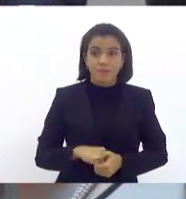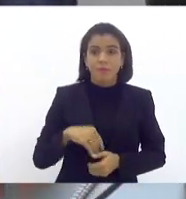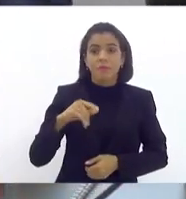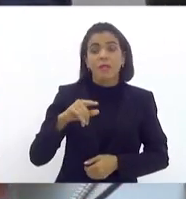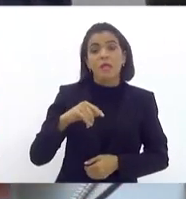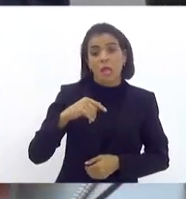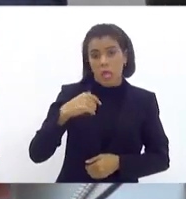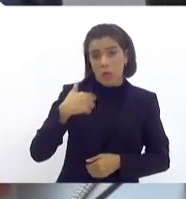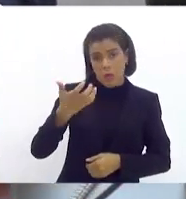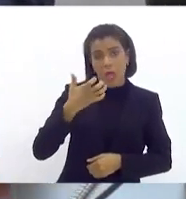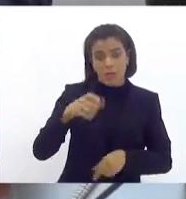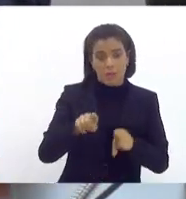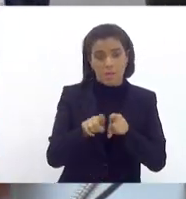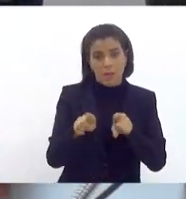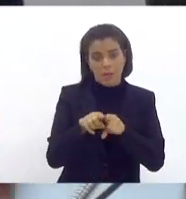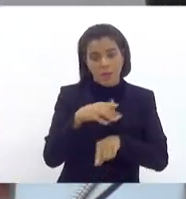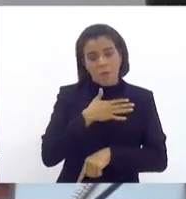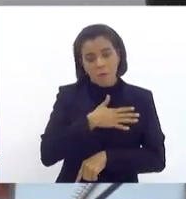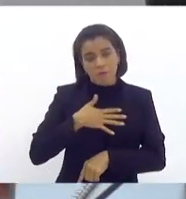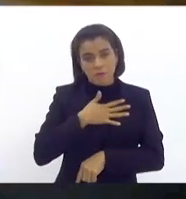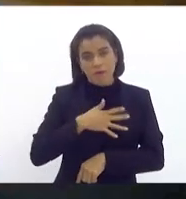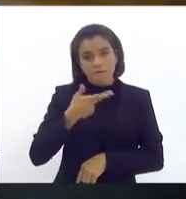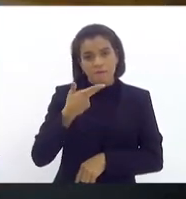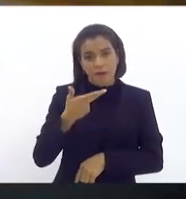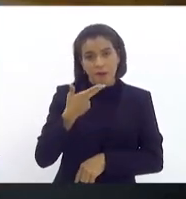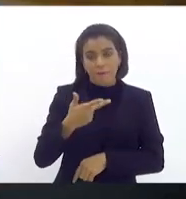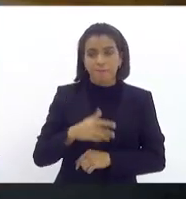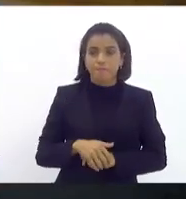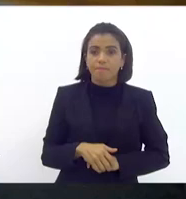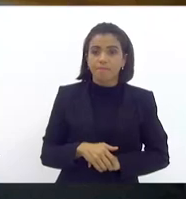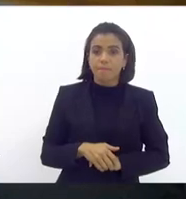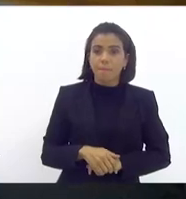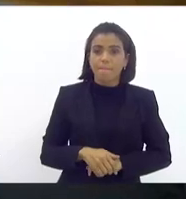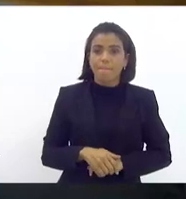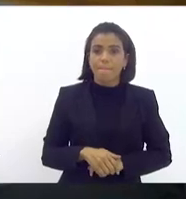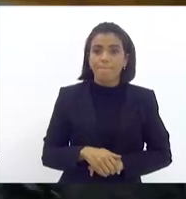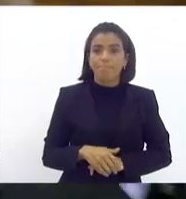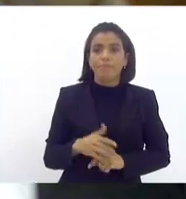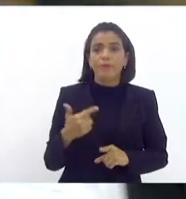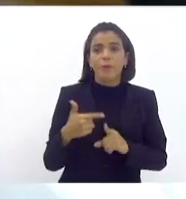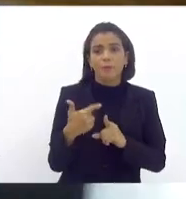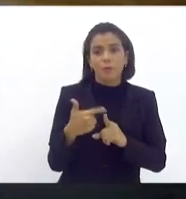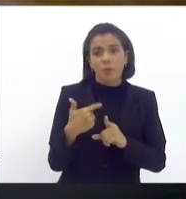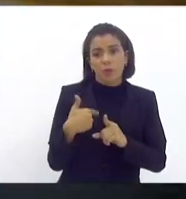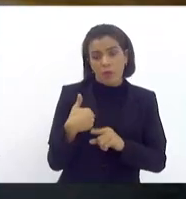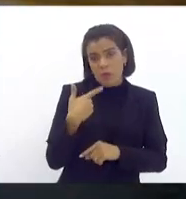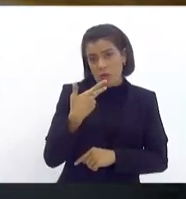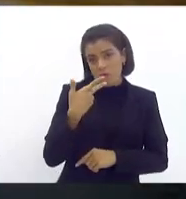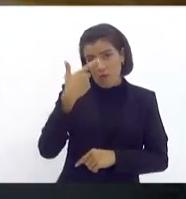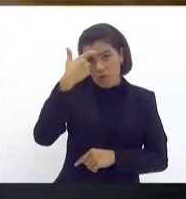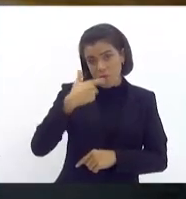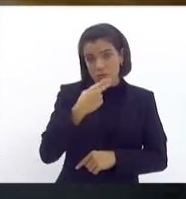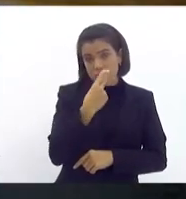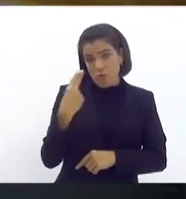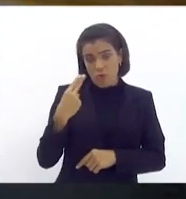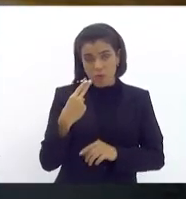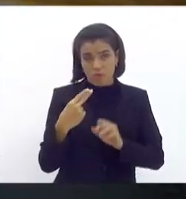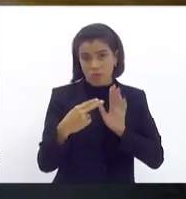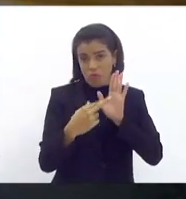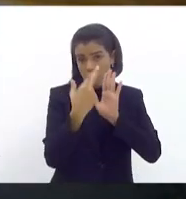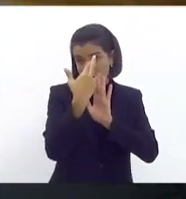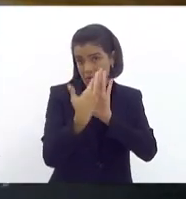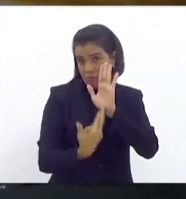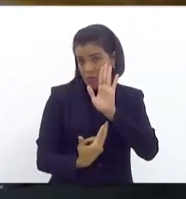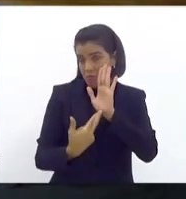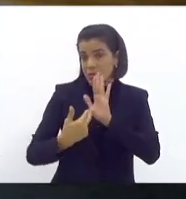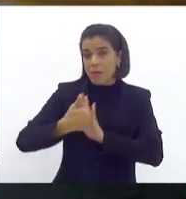eu também deputado Mink, gostaria. Deputada Célia, depois deputado Fred, mas faço só uma, porque foi citado no relatório. De fato, um projeto que,